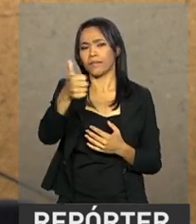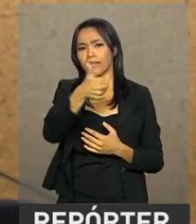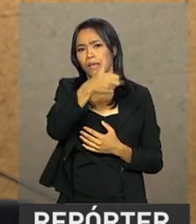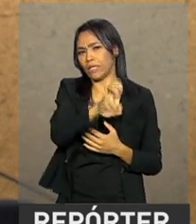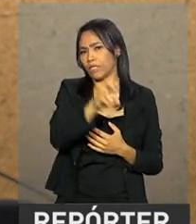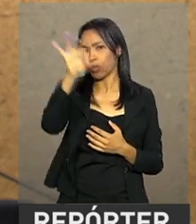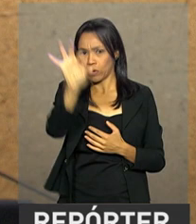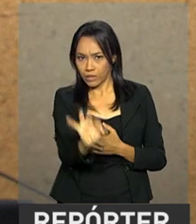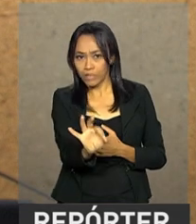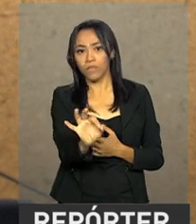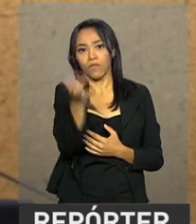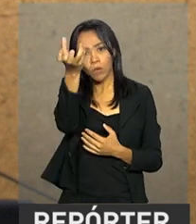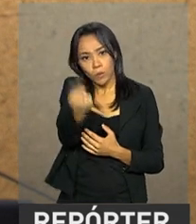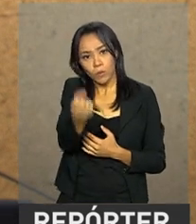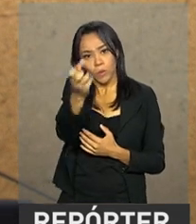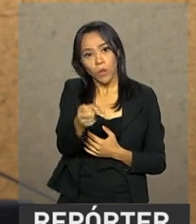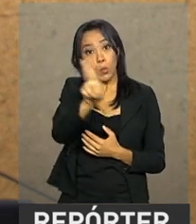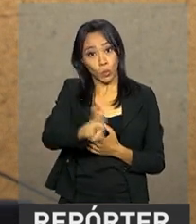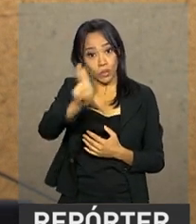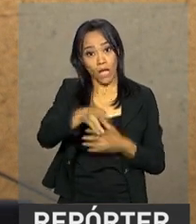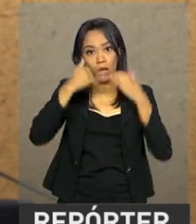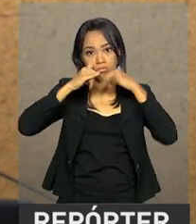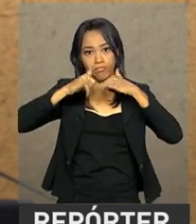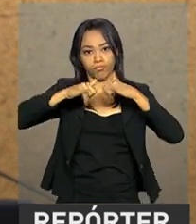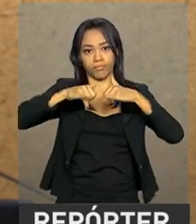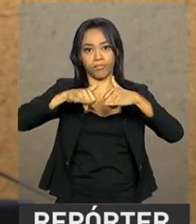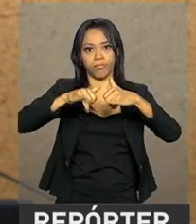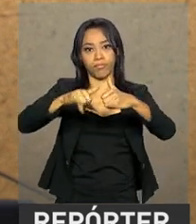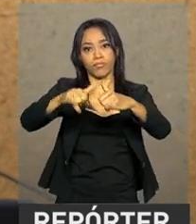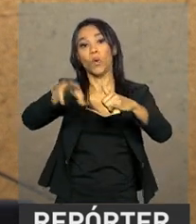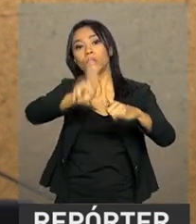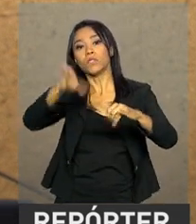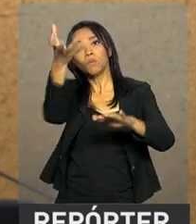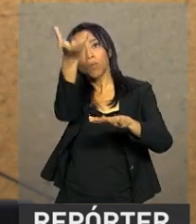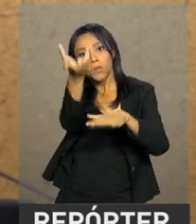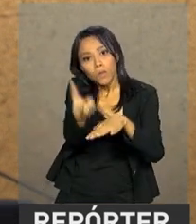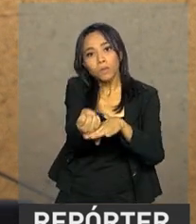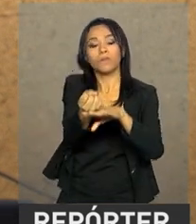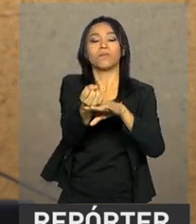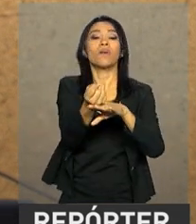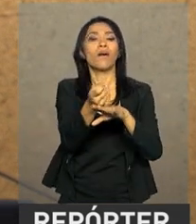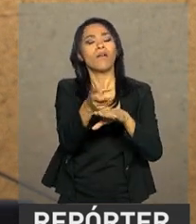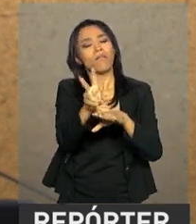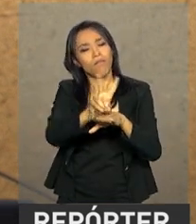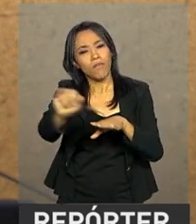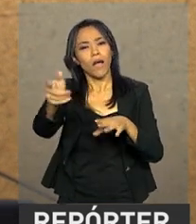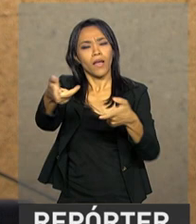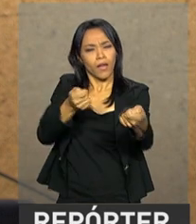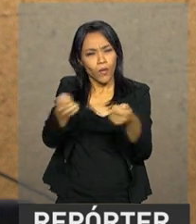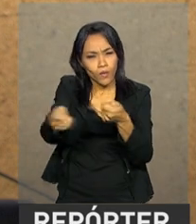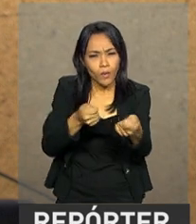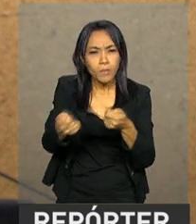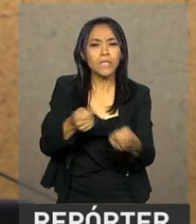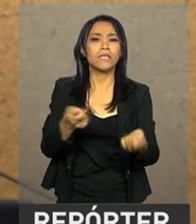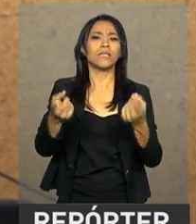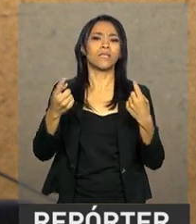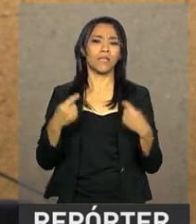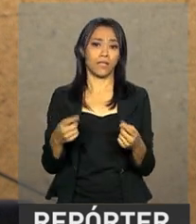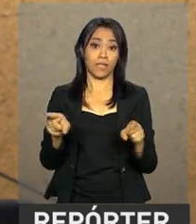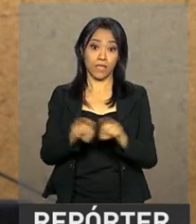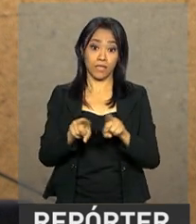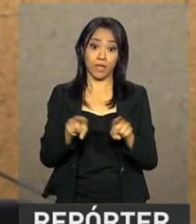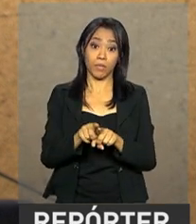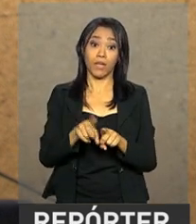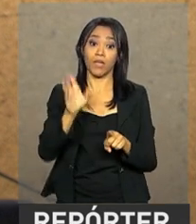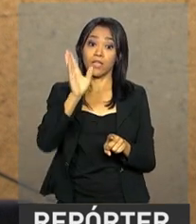total do ministério né ele vai gerar com isso mais eficiência energética vai gerar economia Ah e o